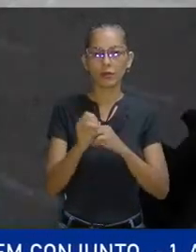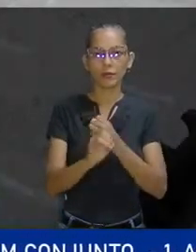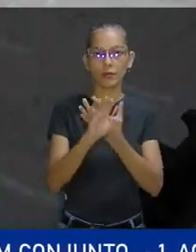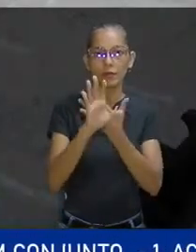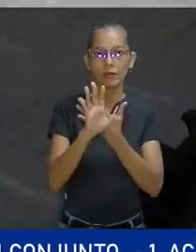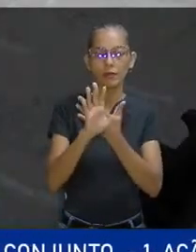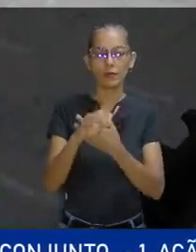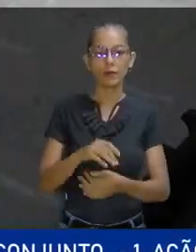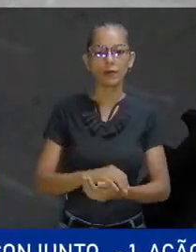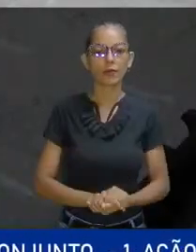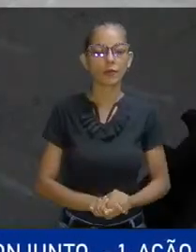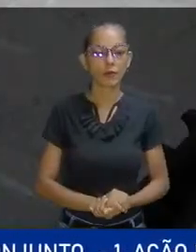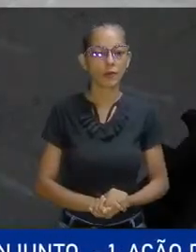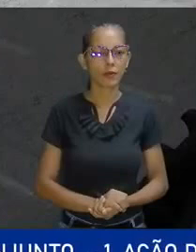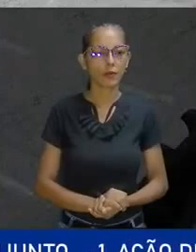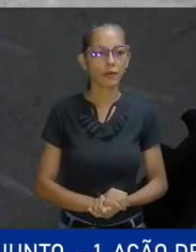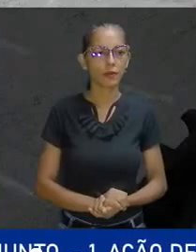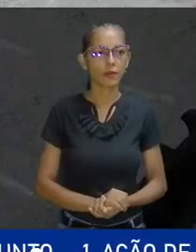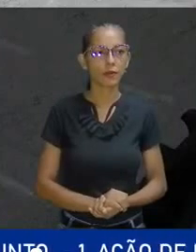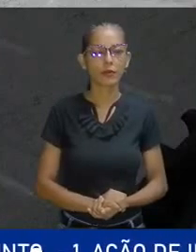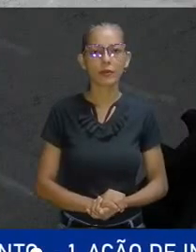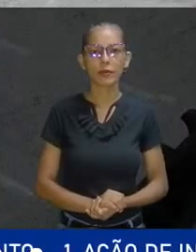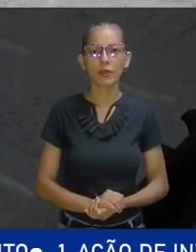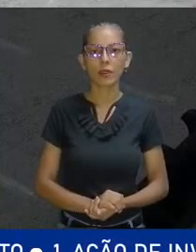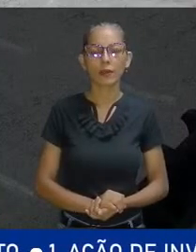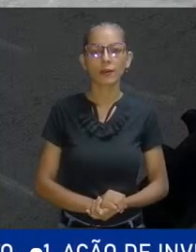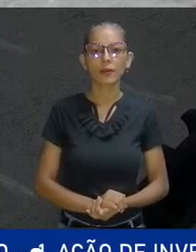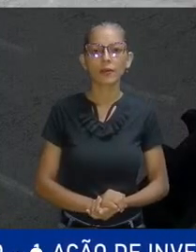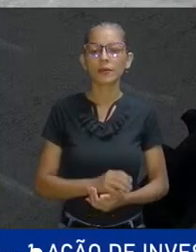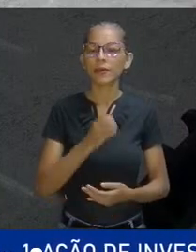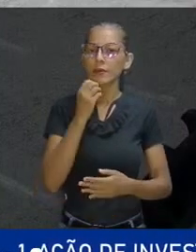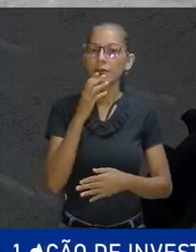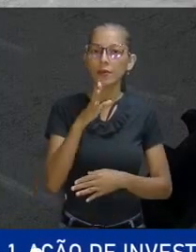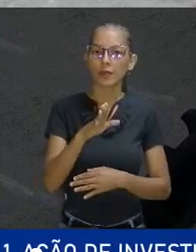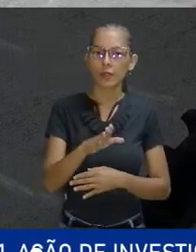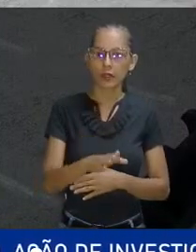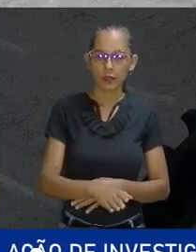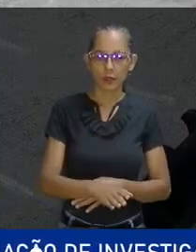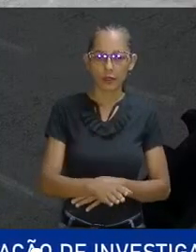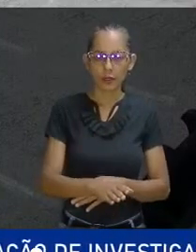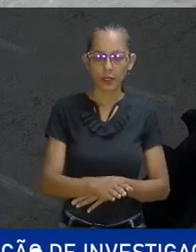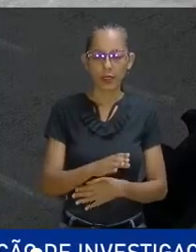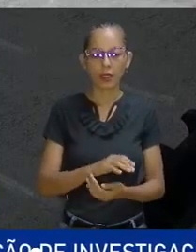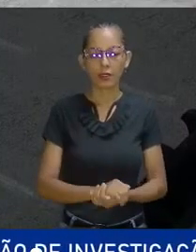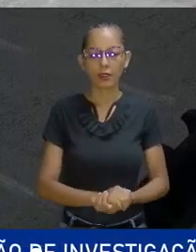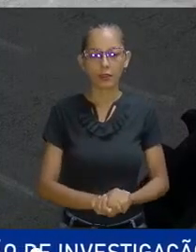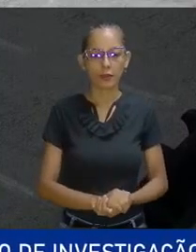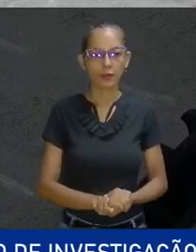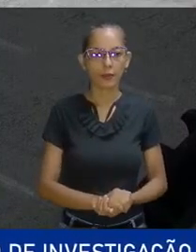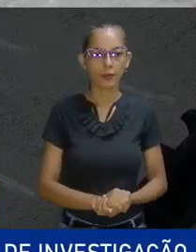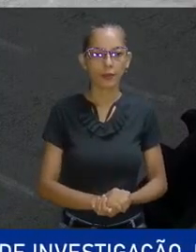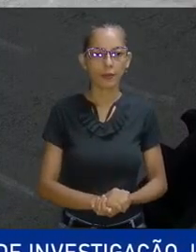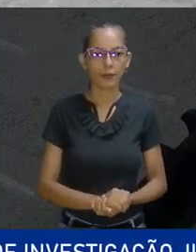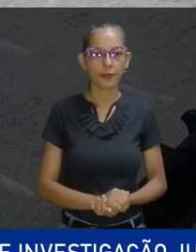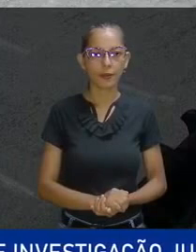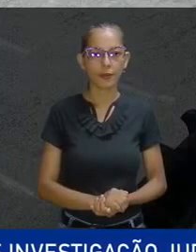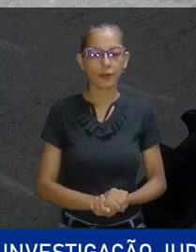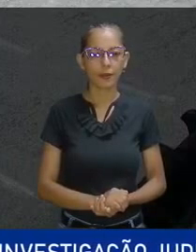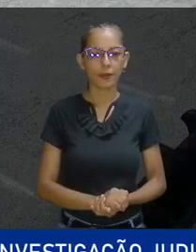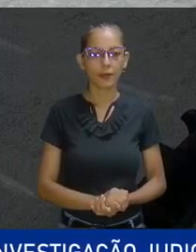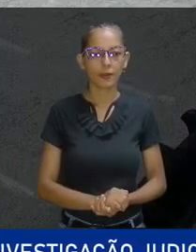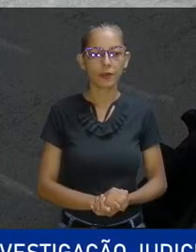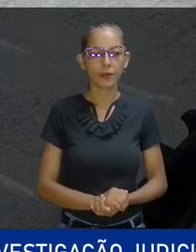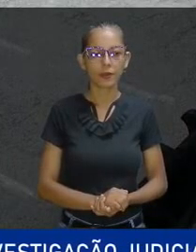presidente, ilustres pares... Imagem ampla do plenário, com a palavra o desembargador Carmo Antônio. É a